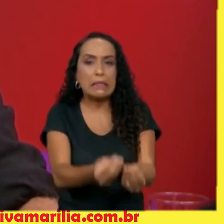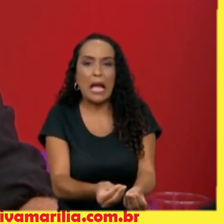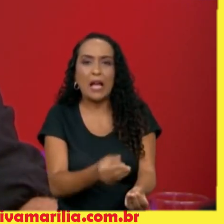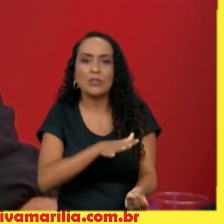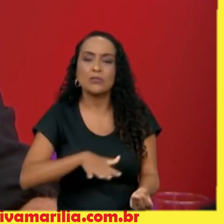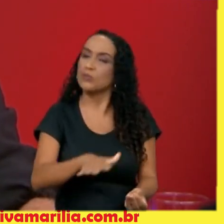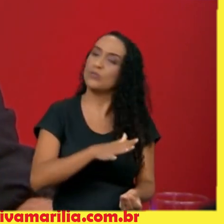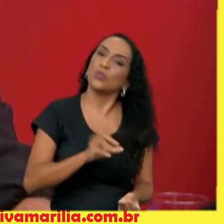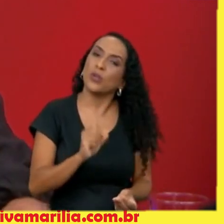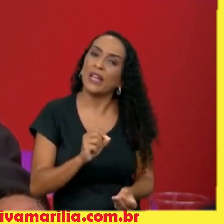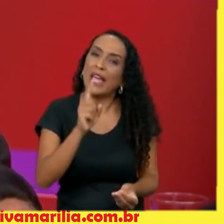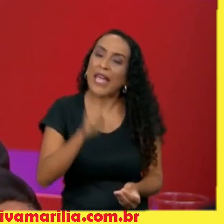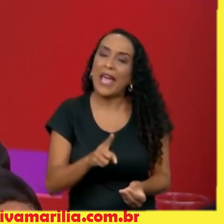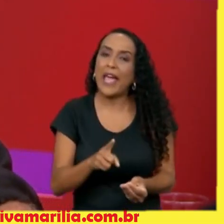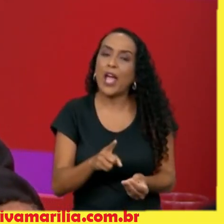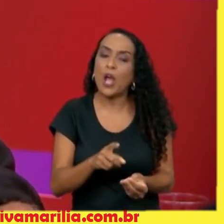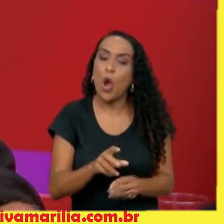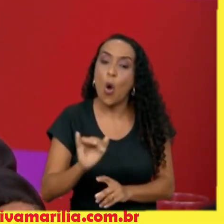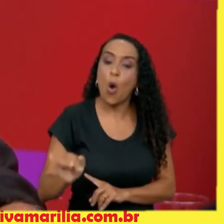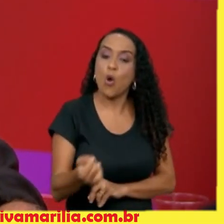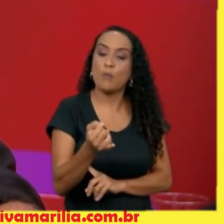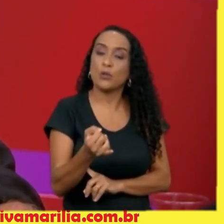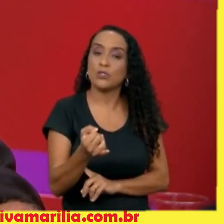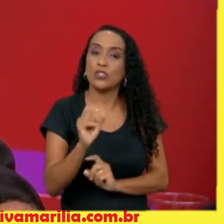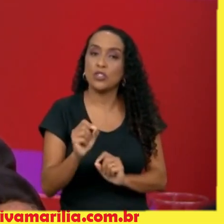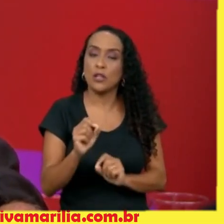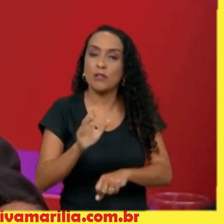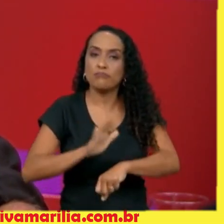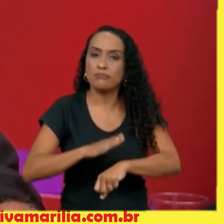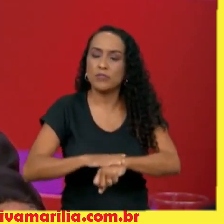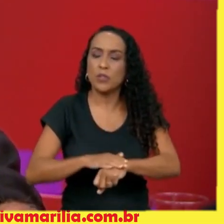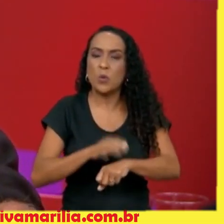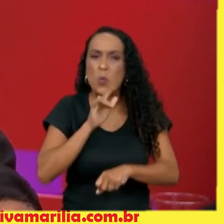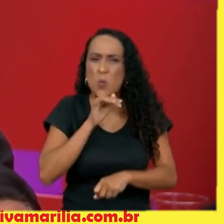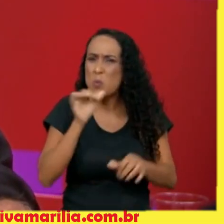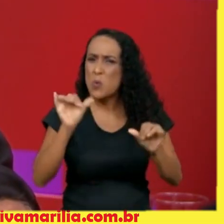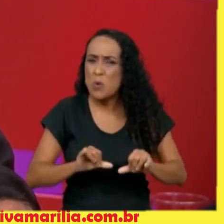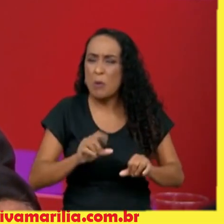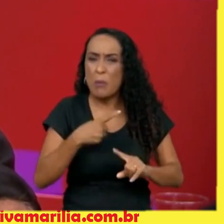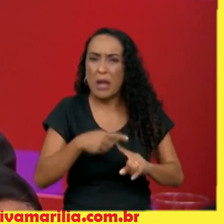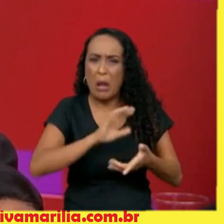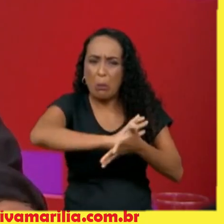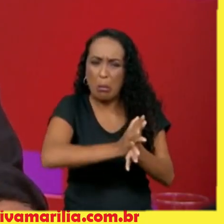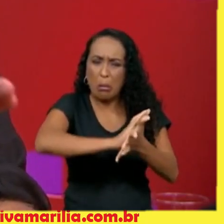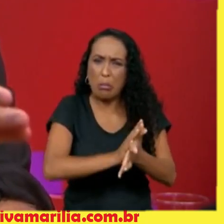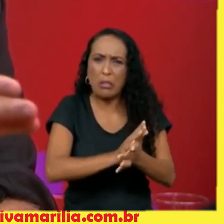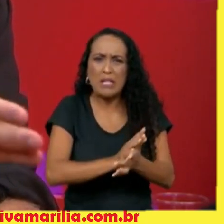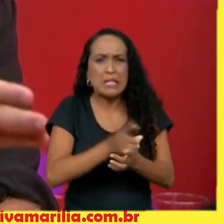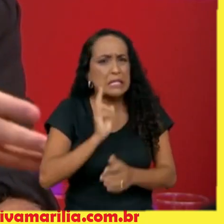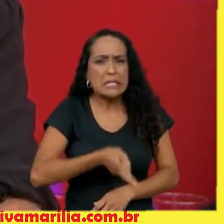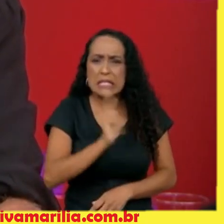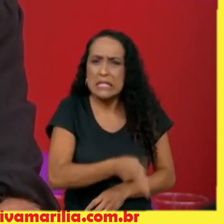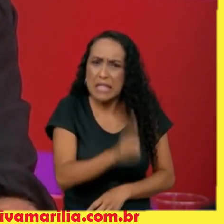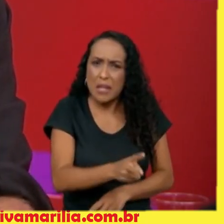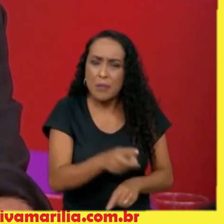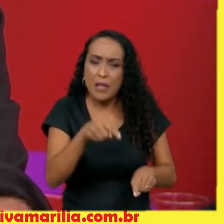cara, no fundo, é uma saída para uma situação que é terrível, quando você é humilhado 24 horas, que é o que quem